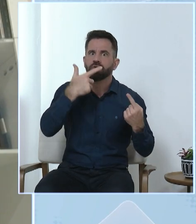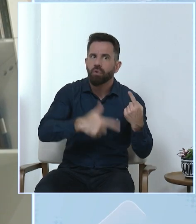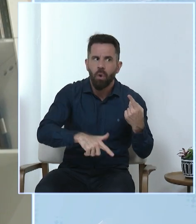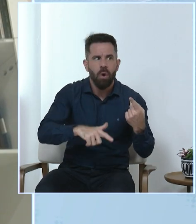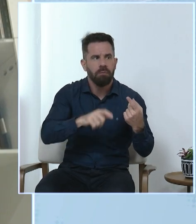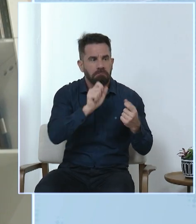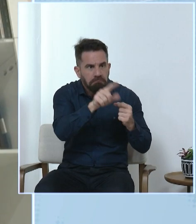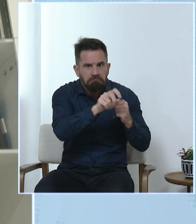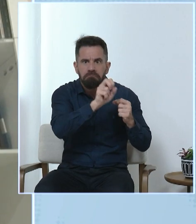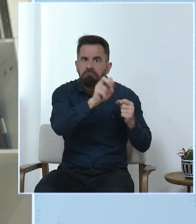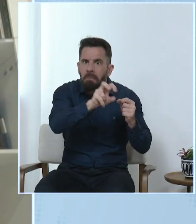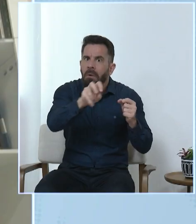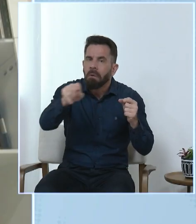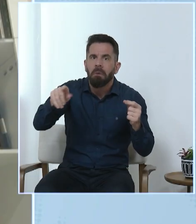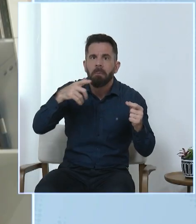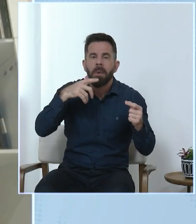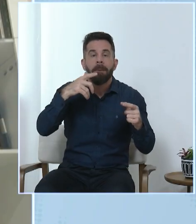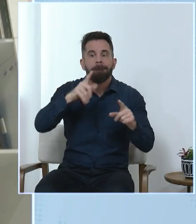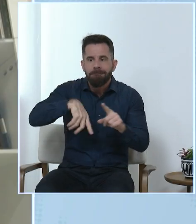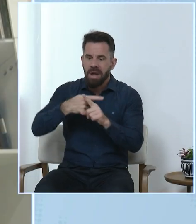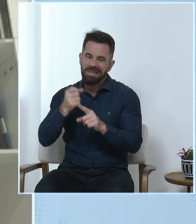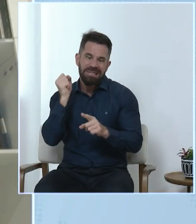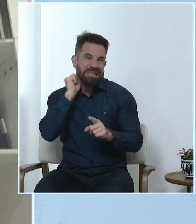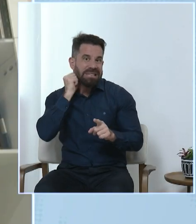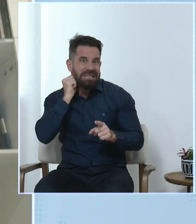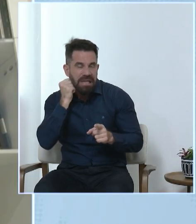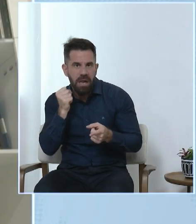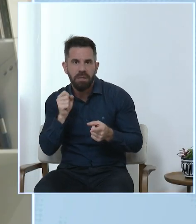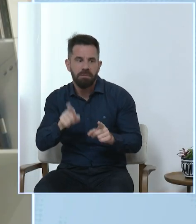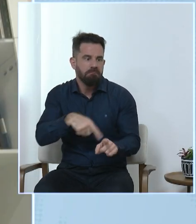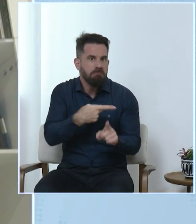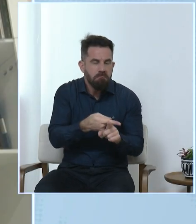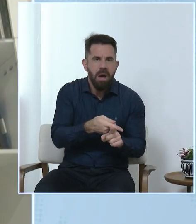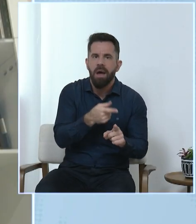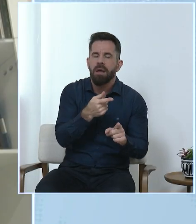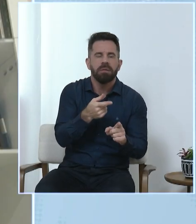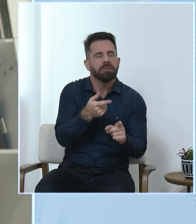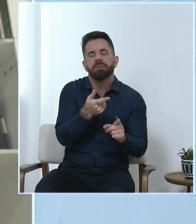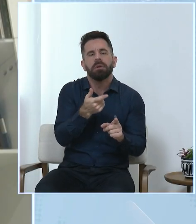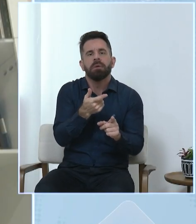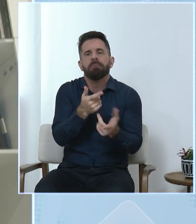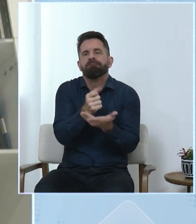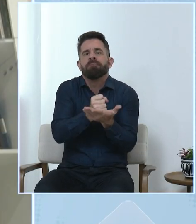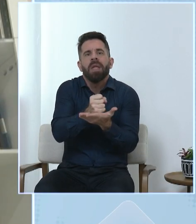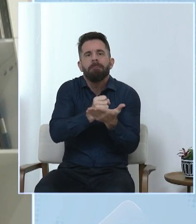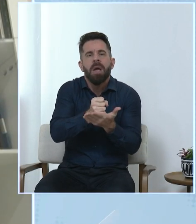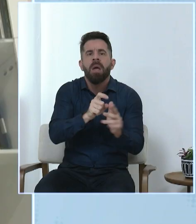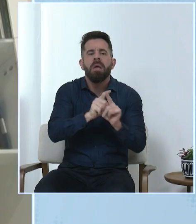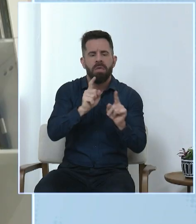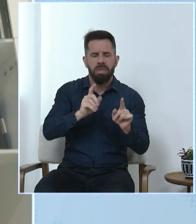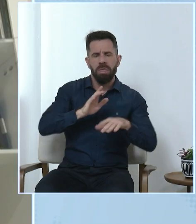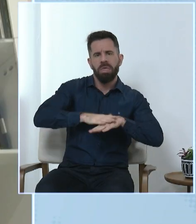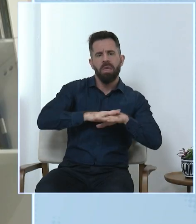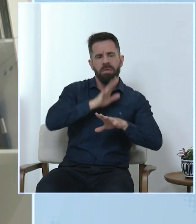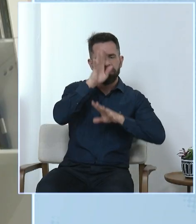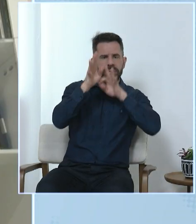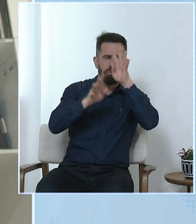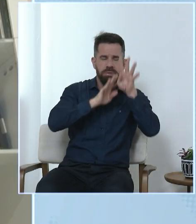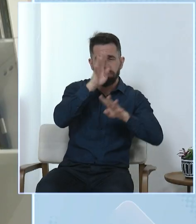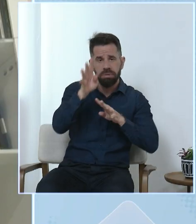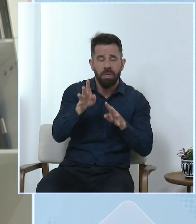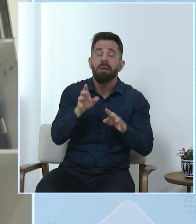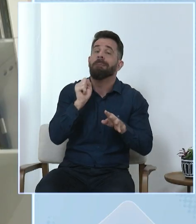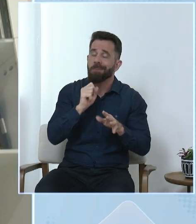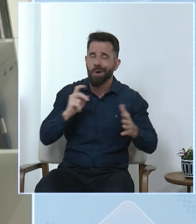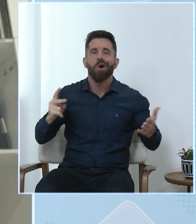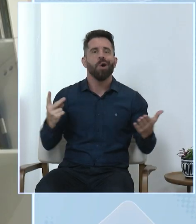a combinação de estresse, de medicações sem orientação médica, esses